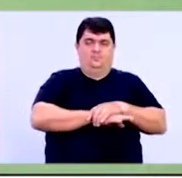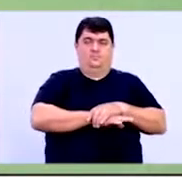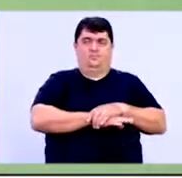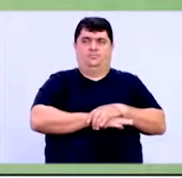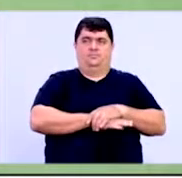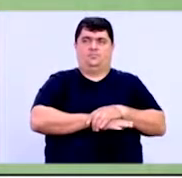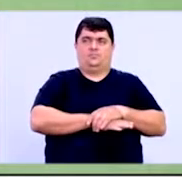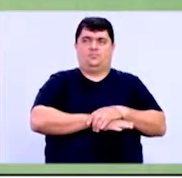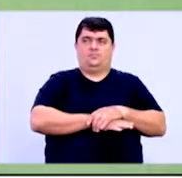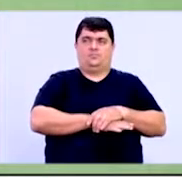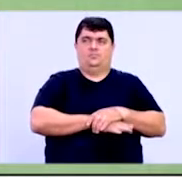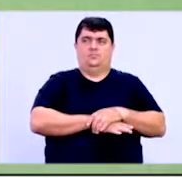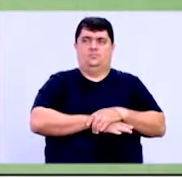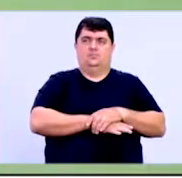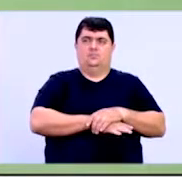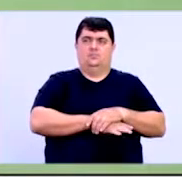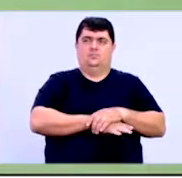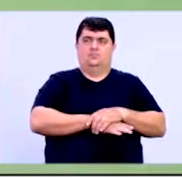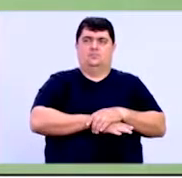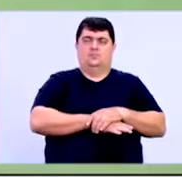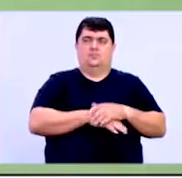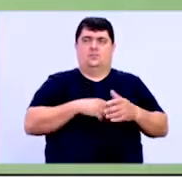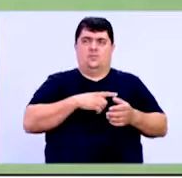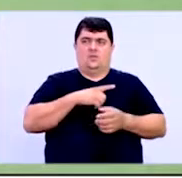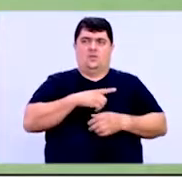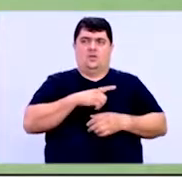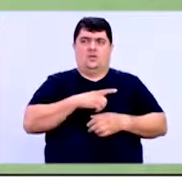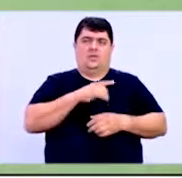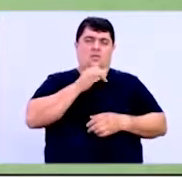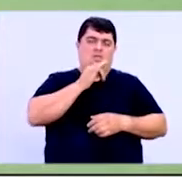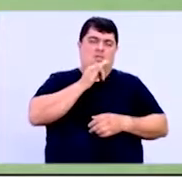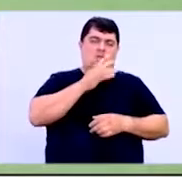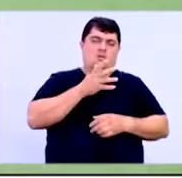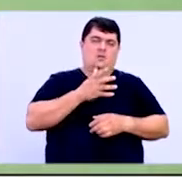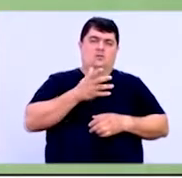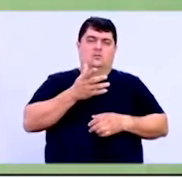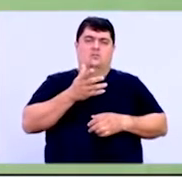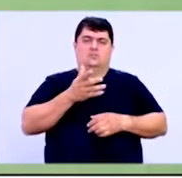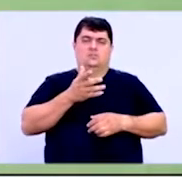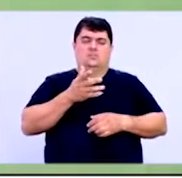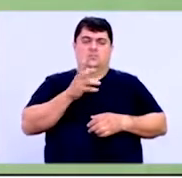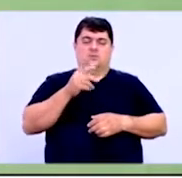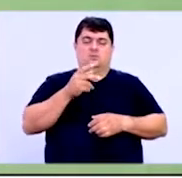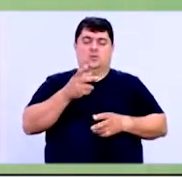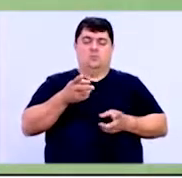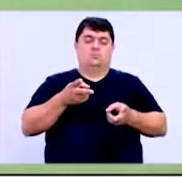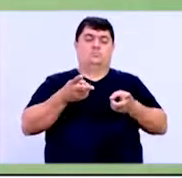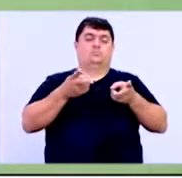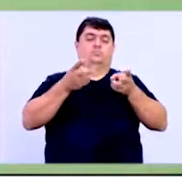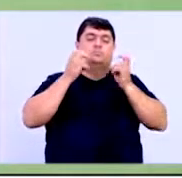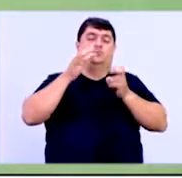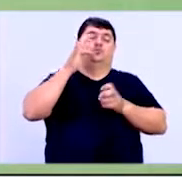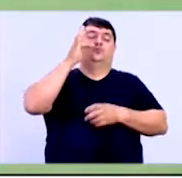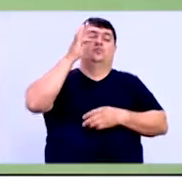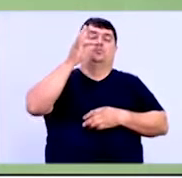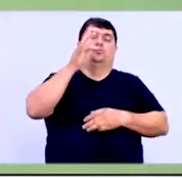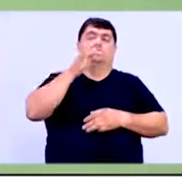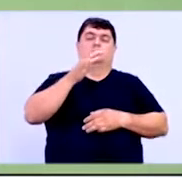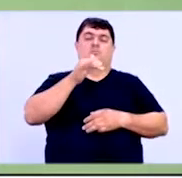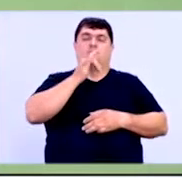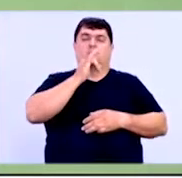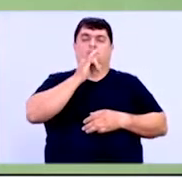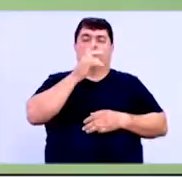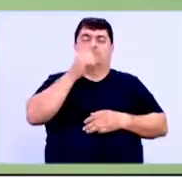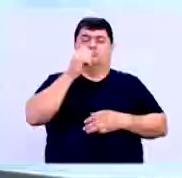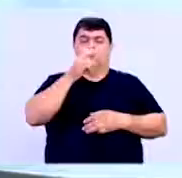entrou. Muito bem. Meu saldo inicial e minha venda à vista. Muito bem, porque já é a previsibilidade. Esses